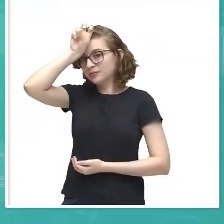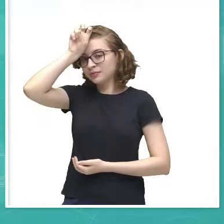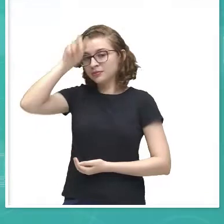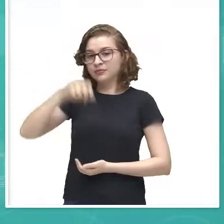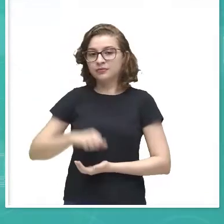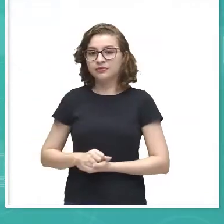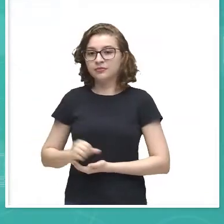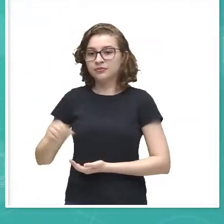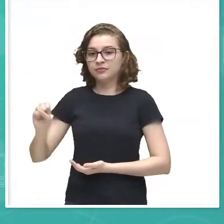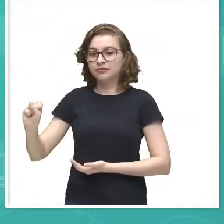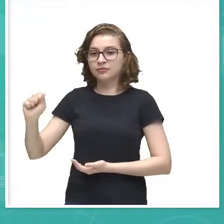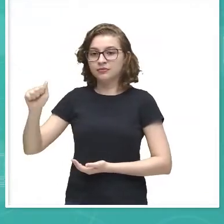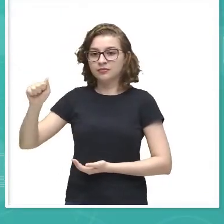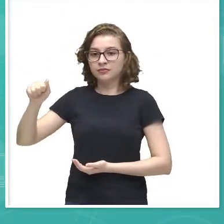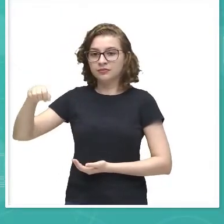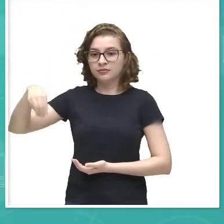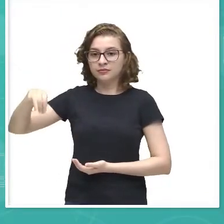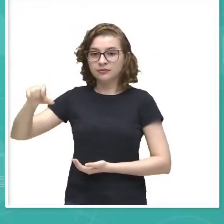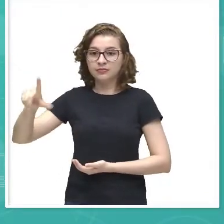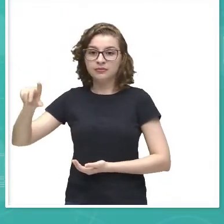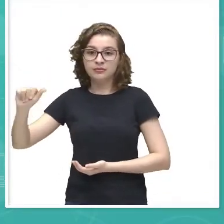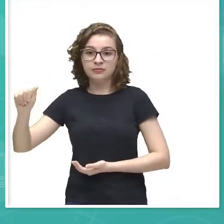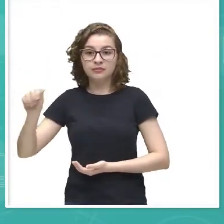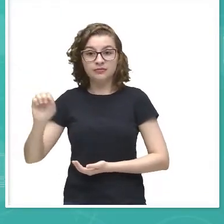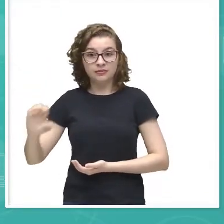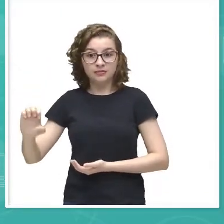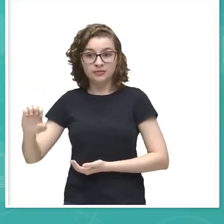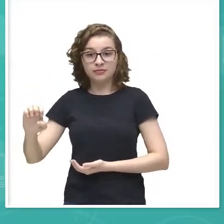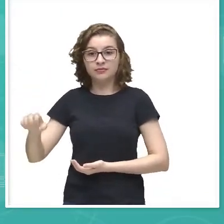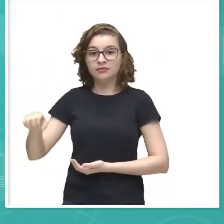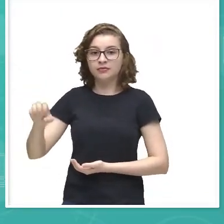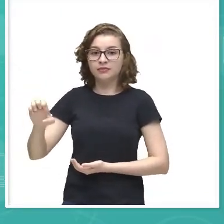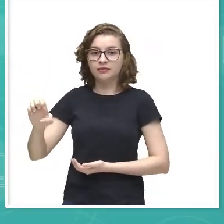Samila, letra E. Ivanildo, letra E.